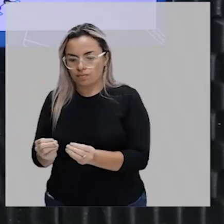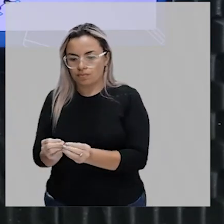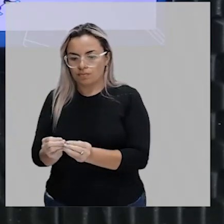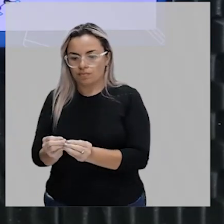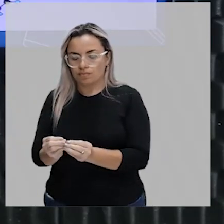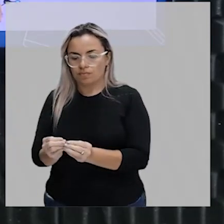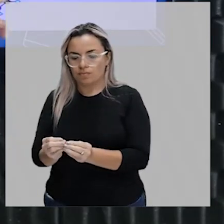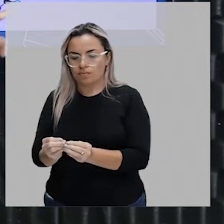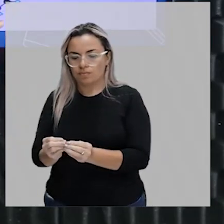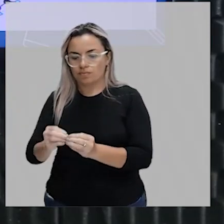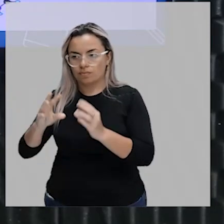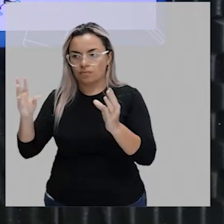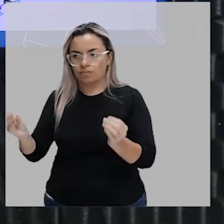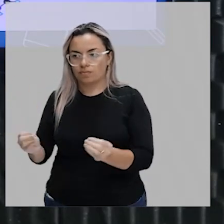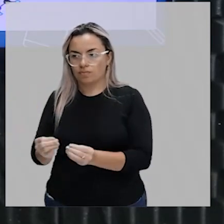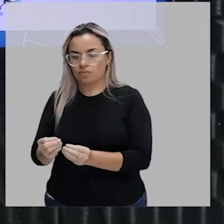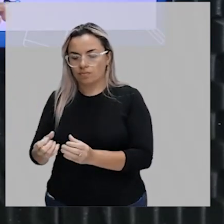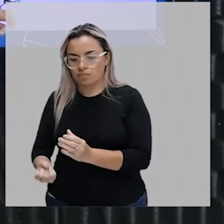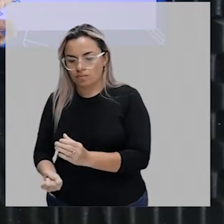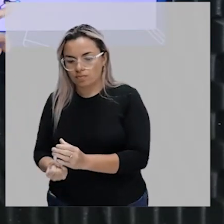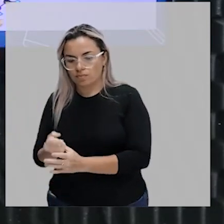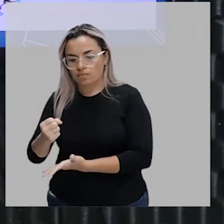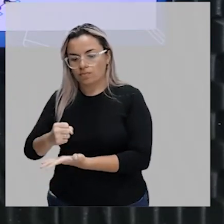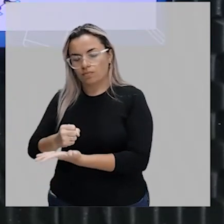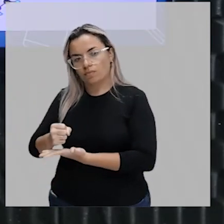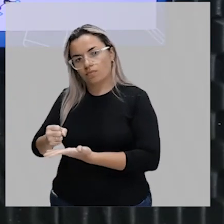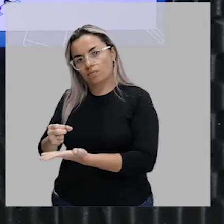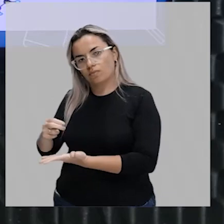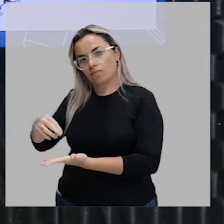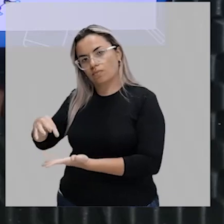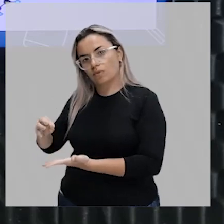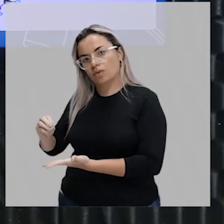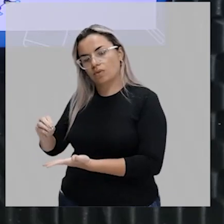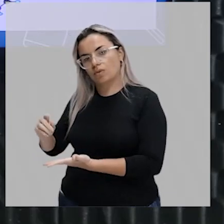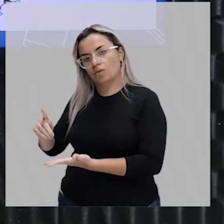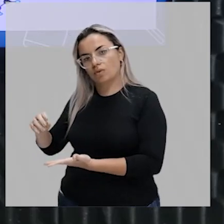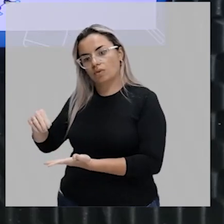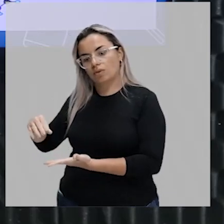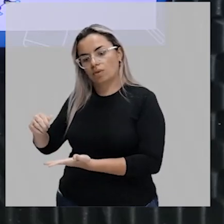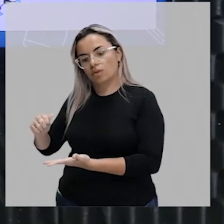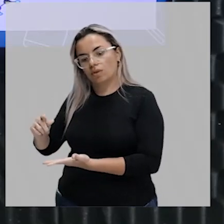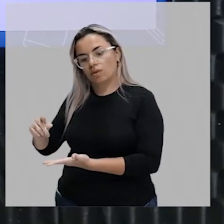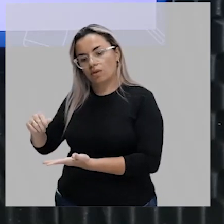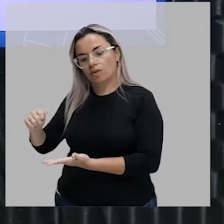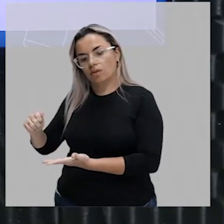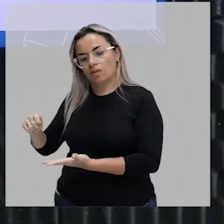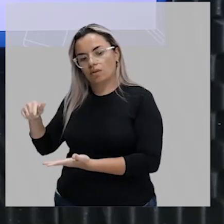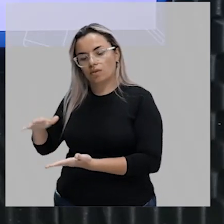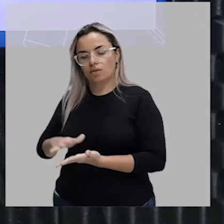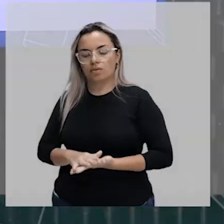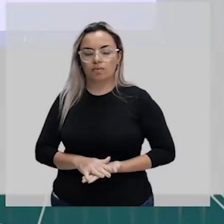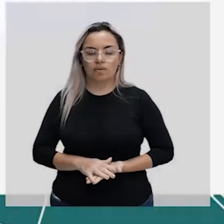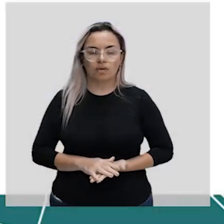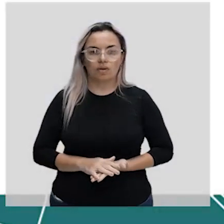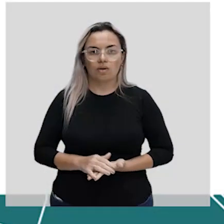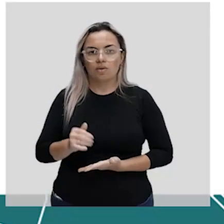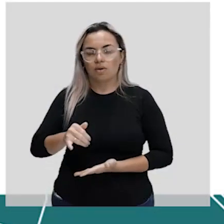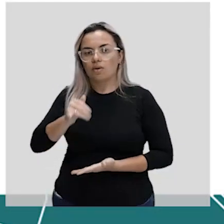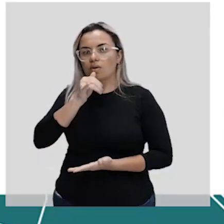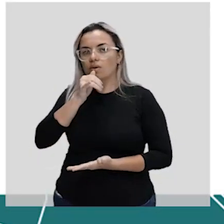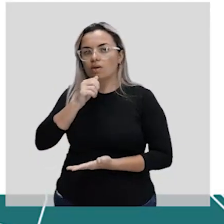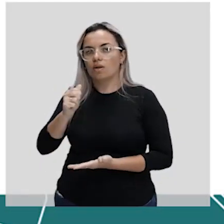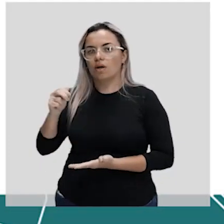ó, uma base nitrogenada, por exemplo, a adenina, tá?